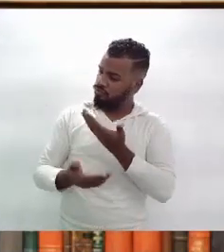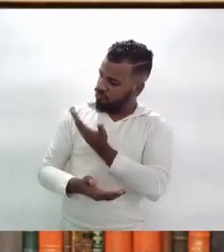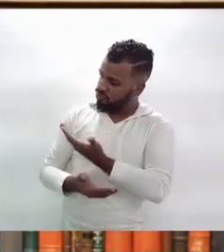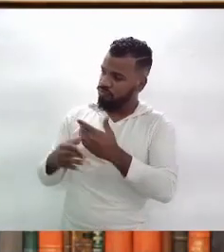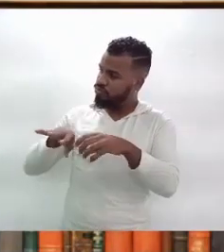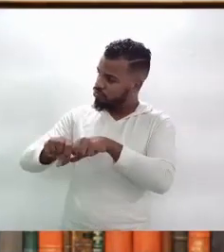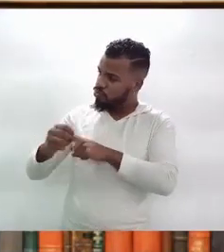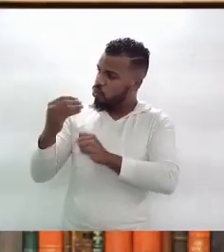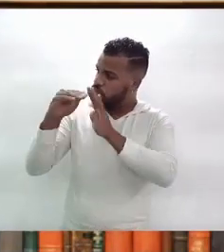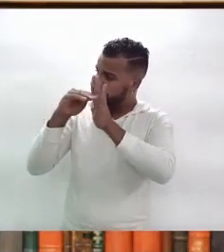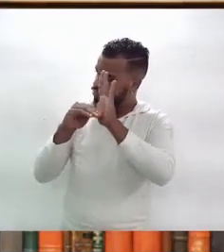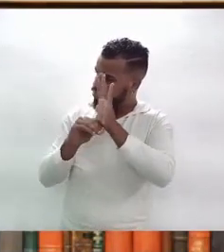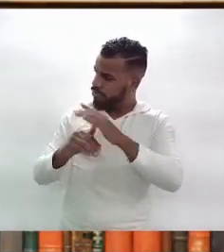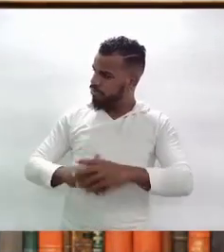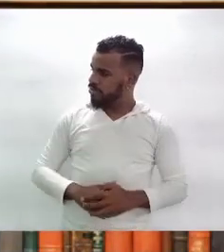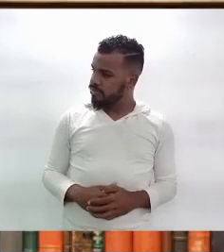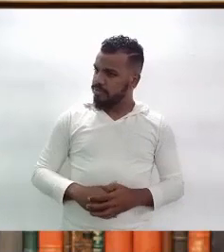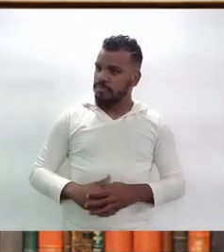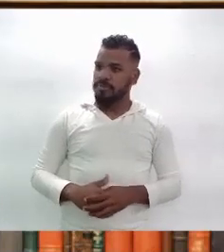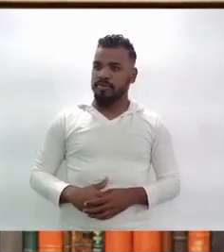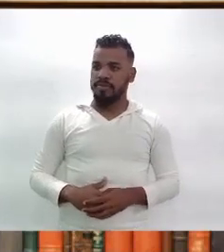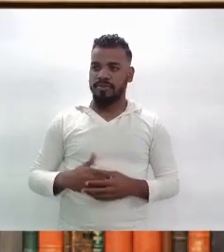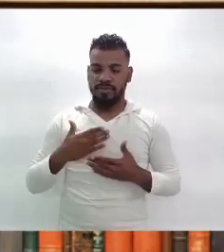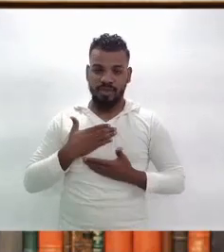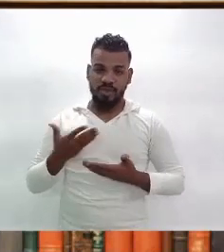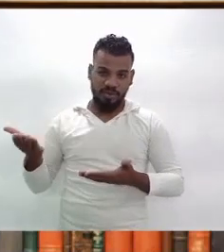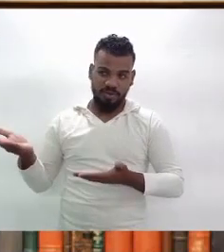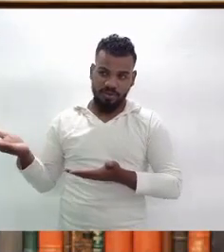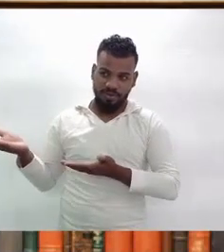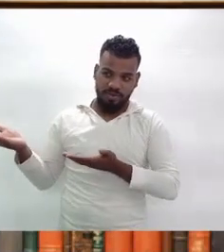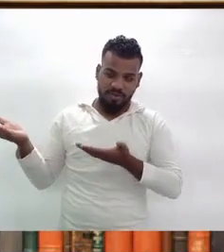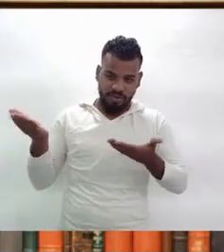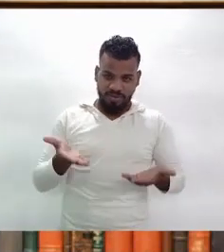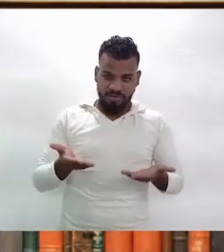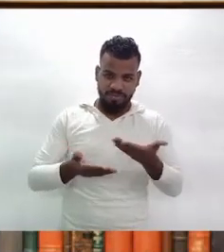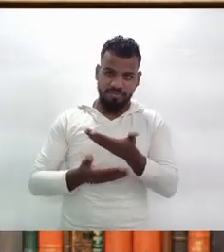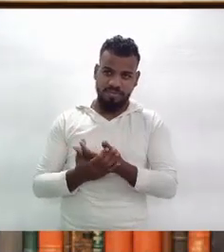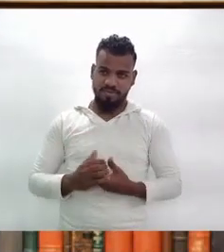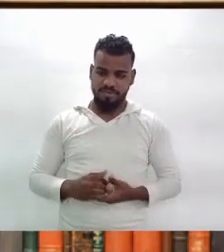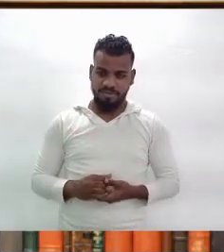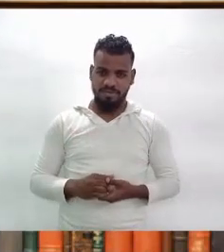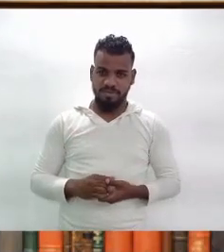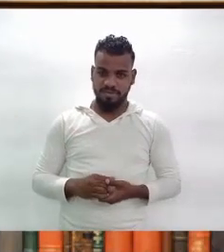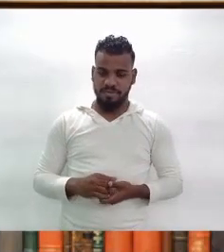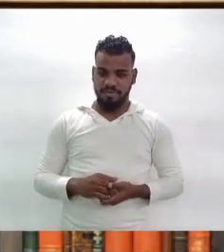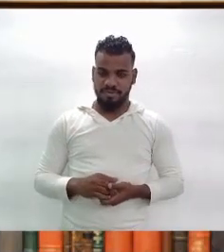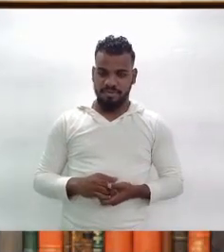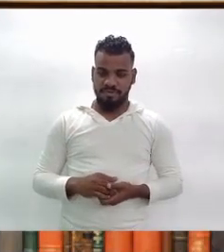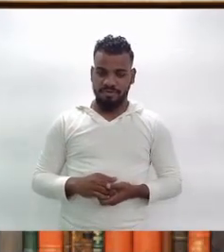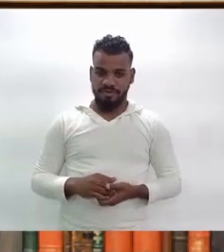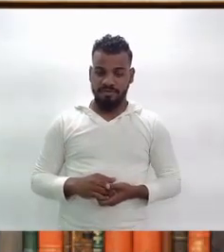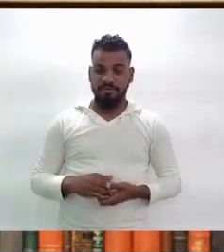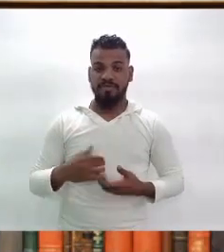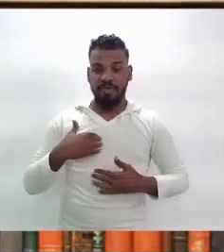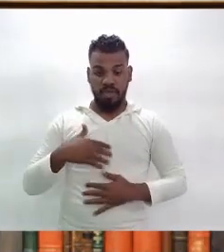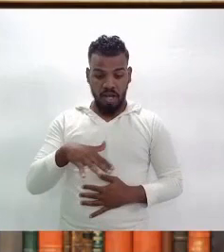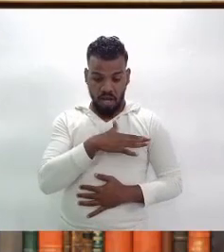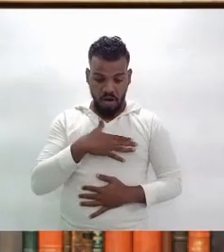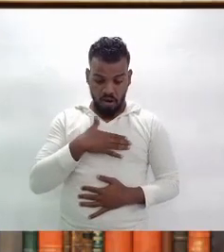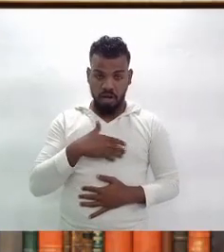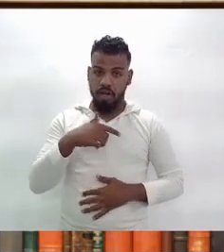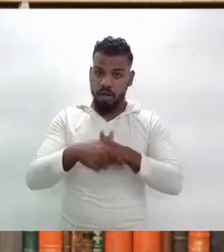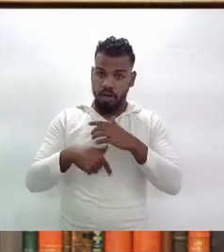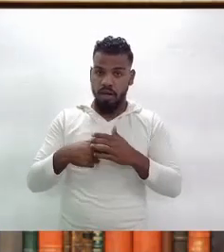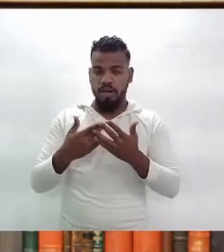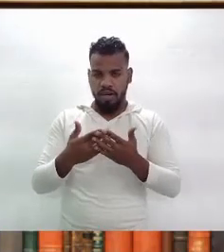Bem, eu fui convidada, né, pelo nosso querido professor, mas a minha área de atuação é na